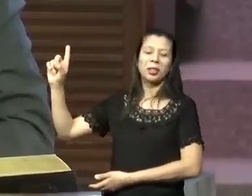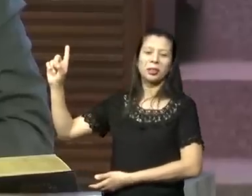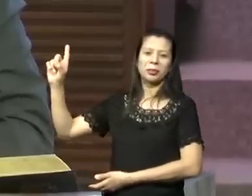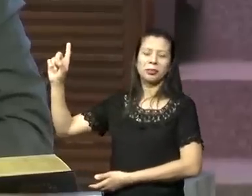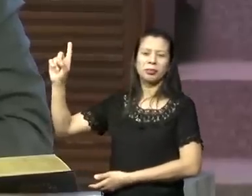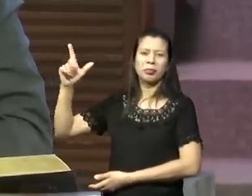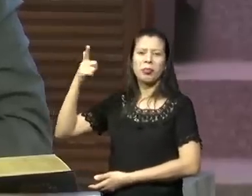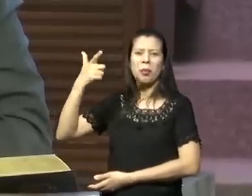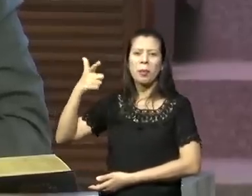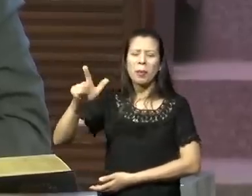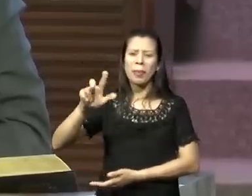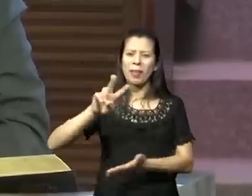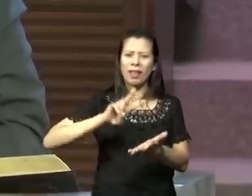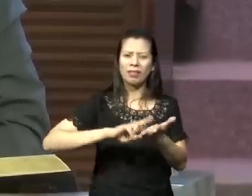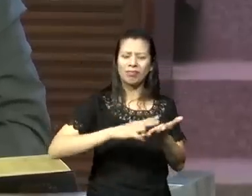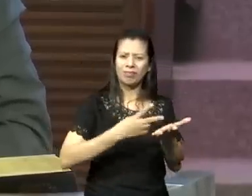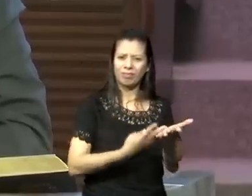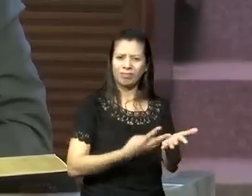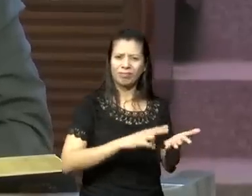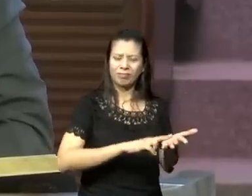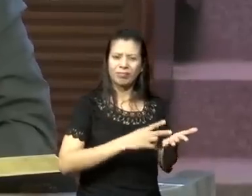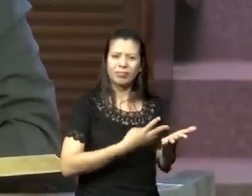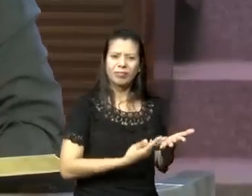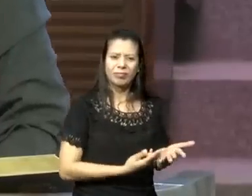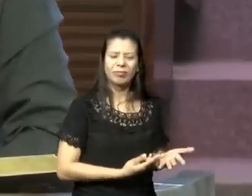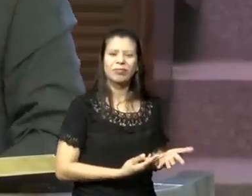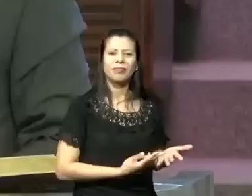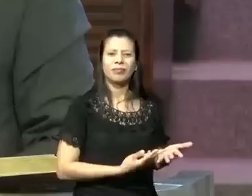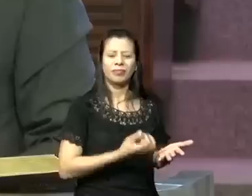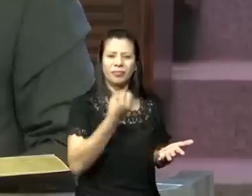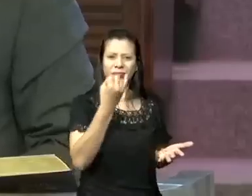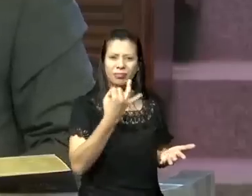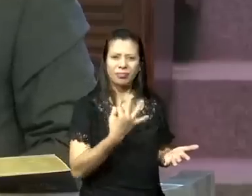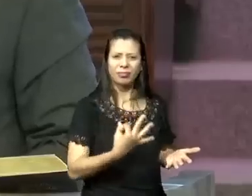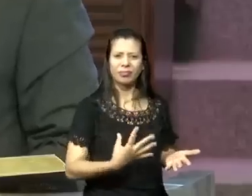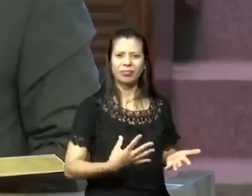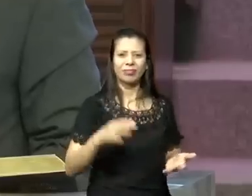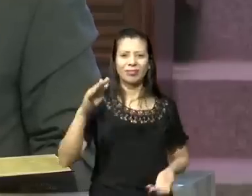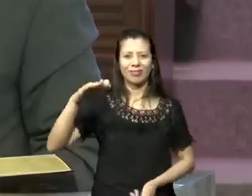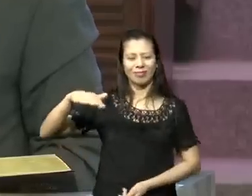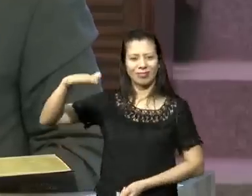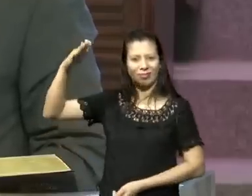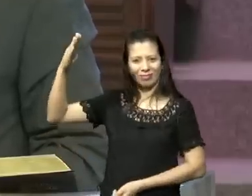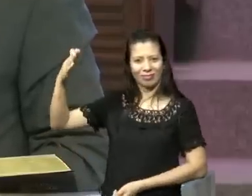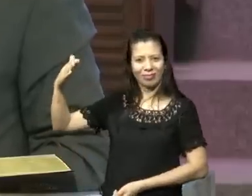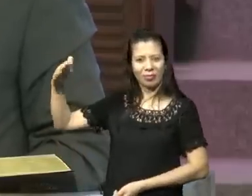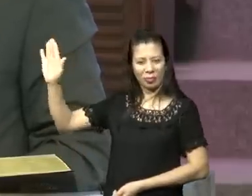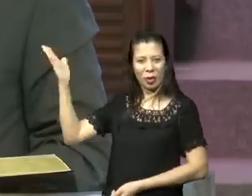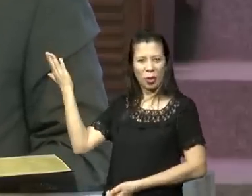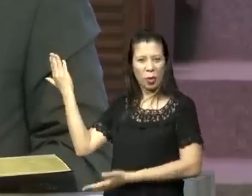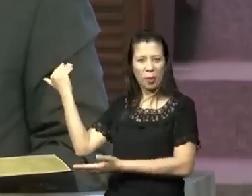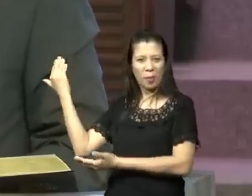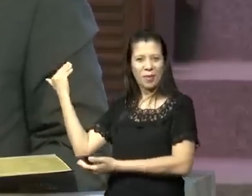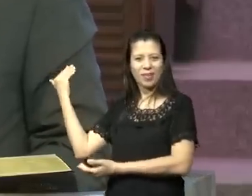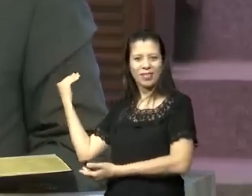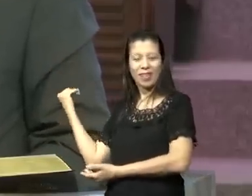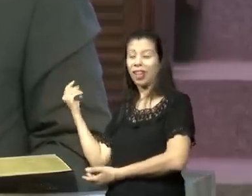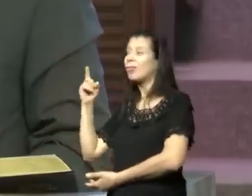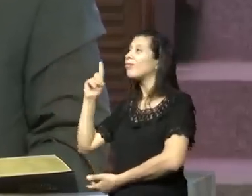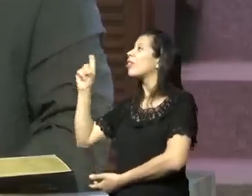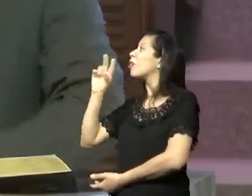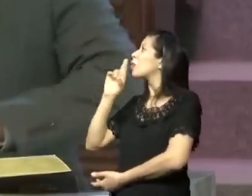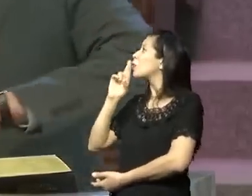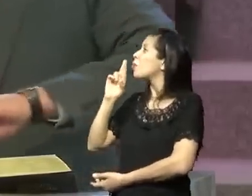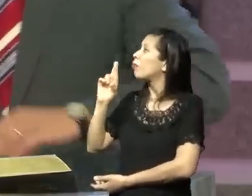Jeová jireh na sua montanha Deus Dará o que é preciso Deus Dará o que é